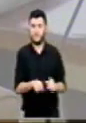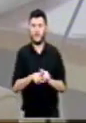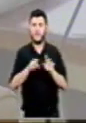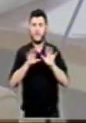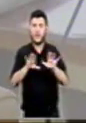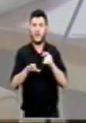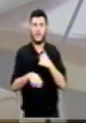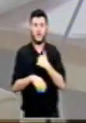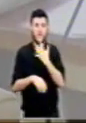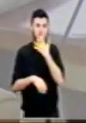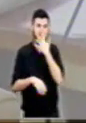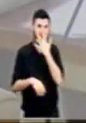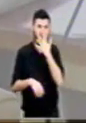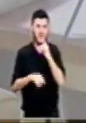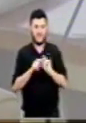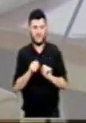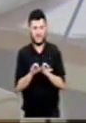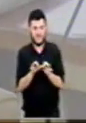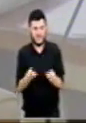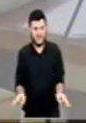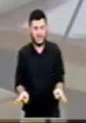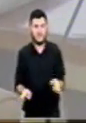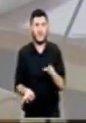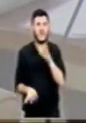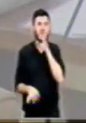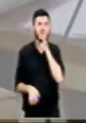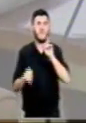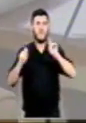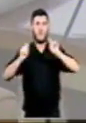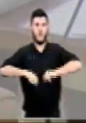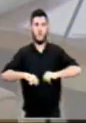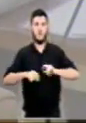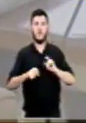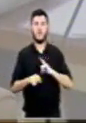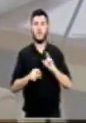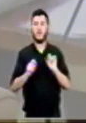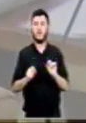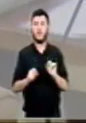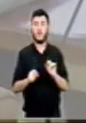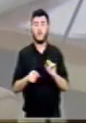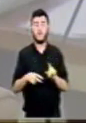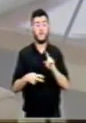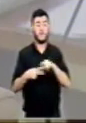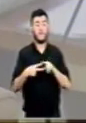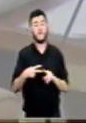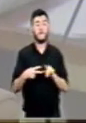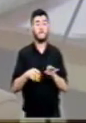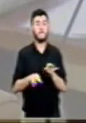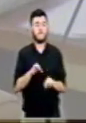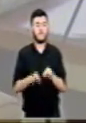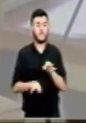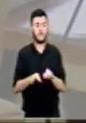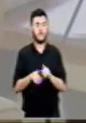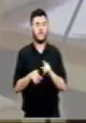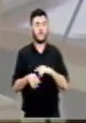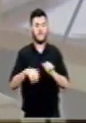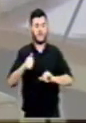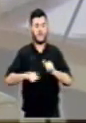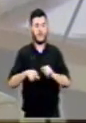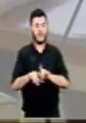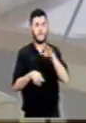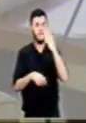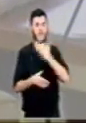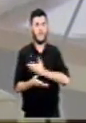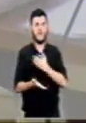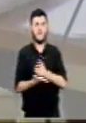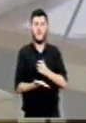não seja simples reconhecer a possibilidade de duplo juízo de validade de uma mesma prova. A jurisprudência